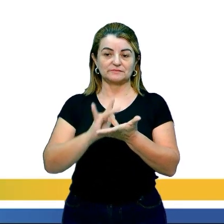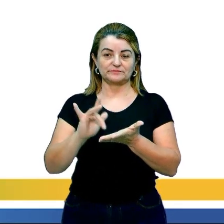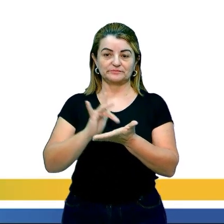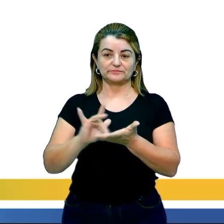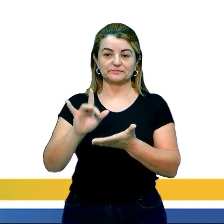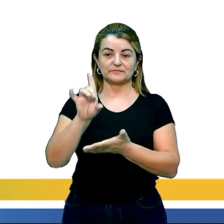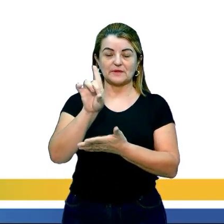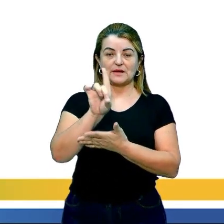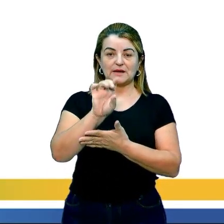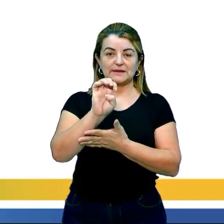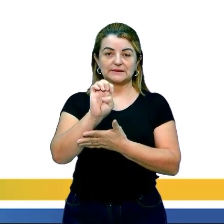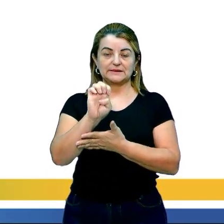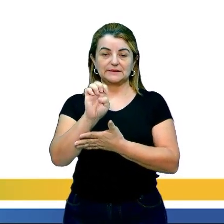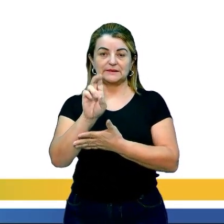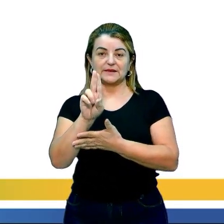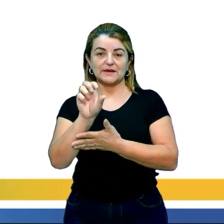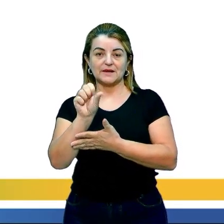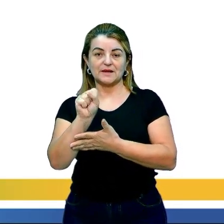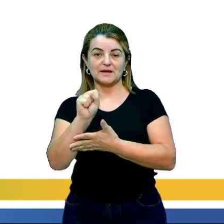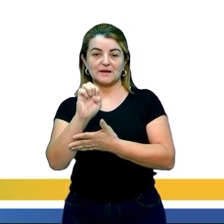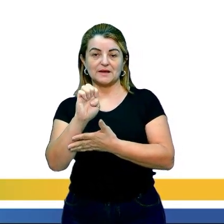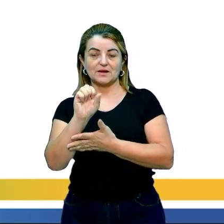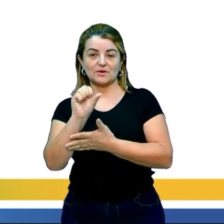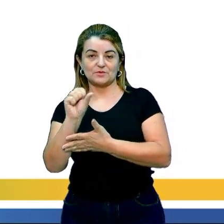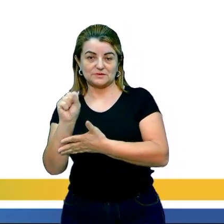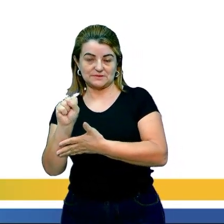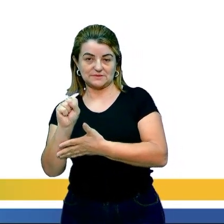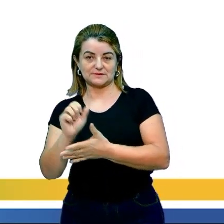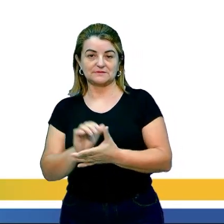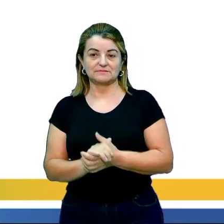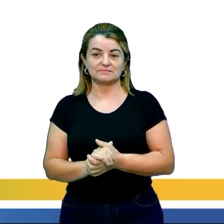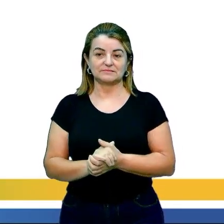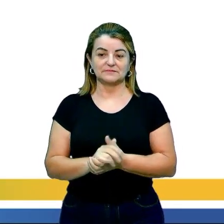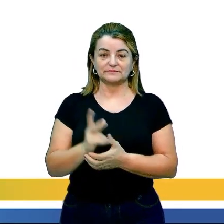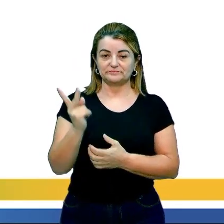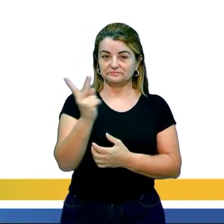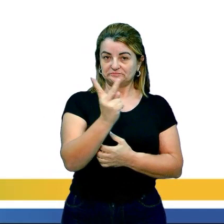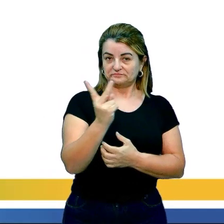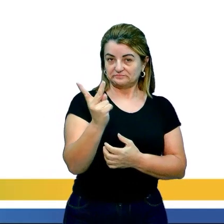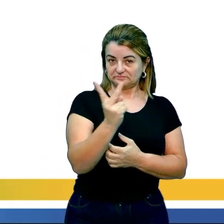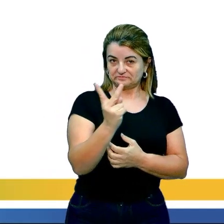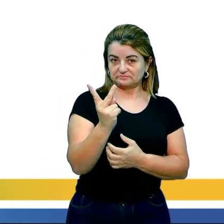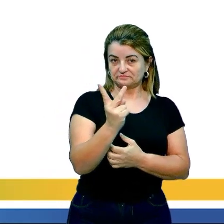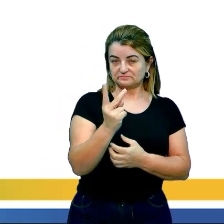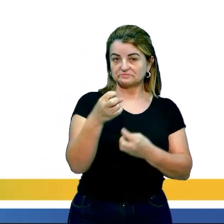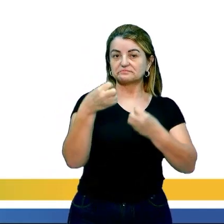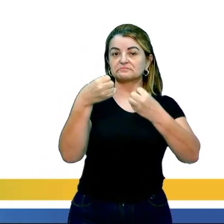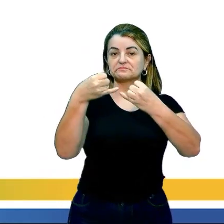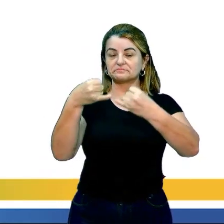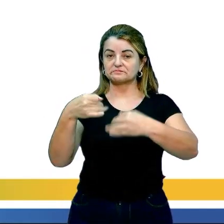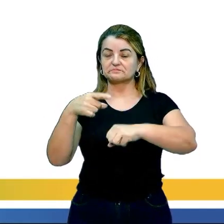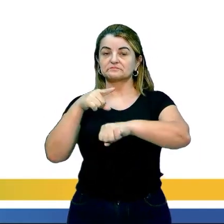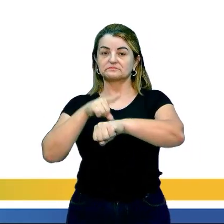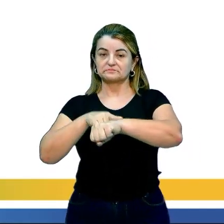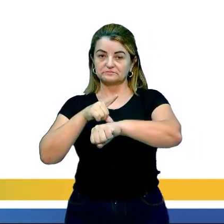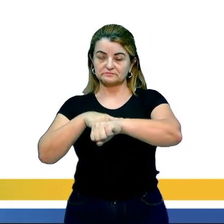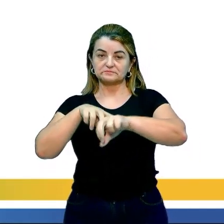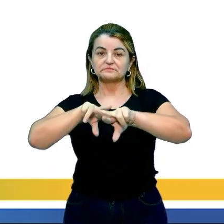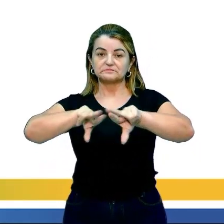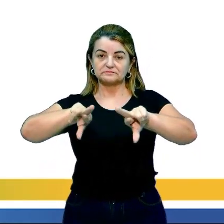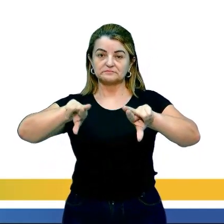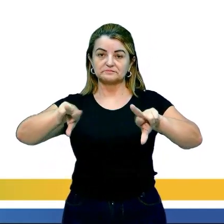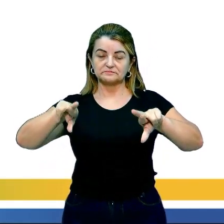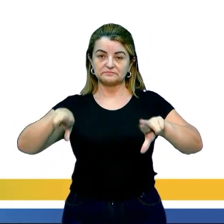é deuses e heróis com apenas 8 episódios nessas duas séries elas falam de momentos Diferentes